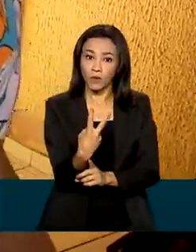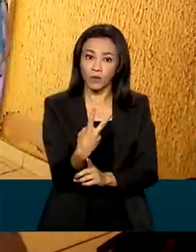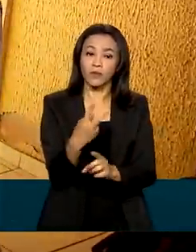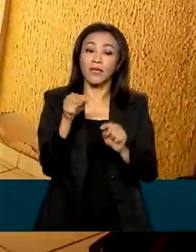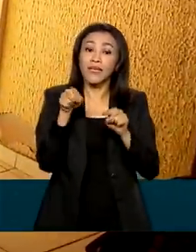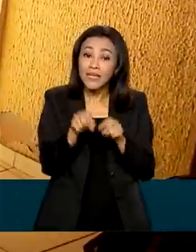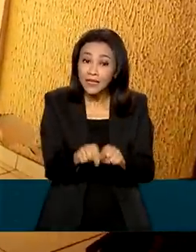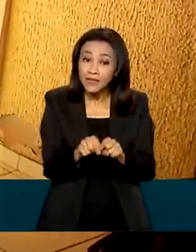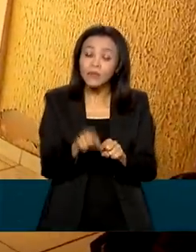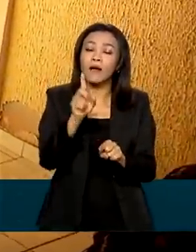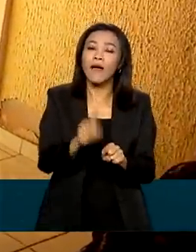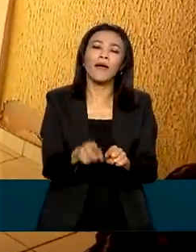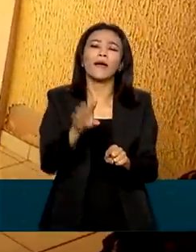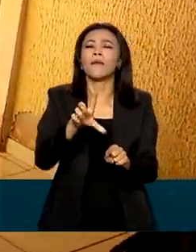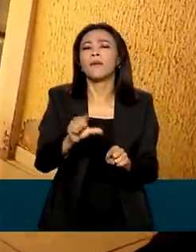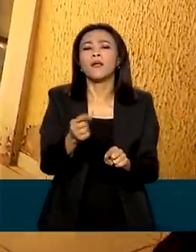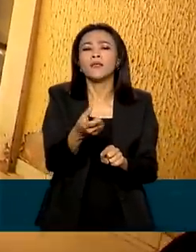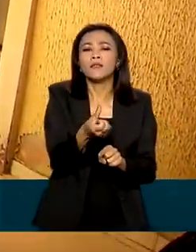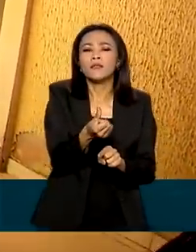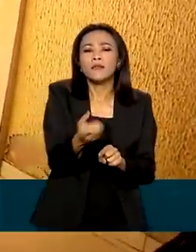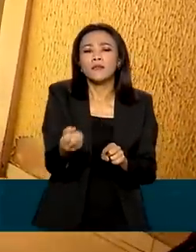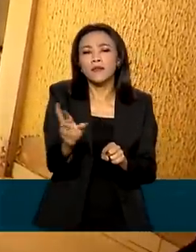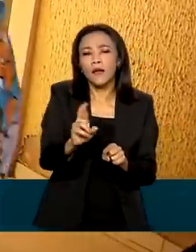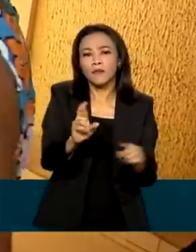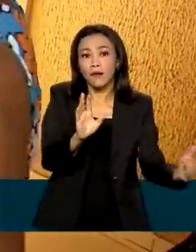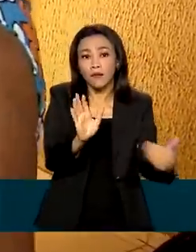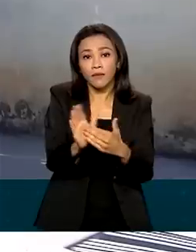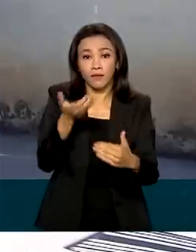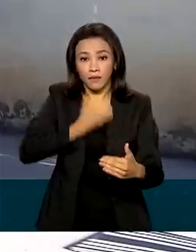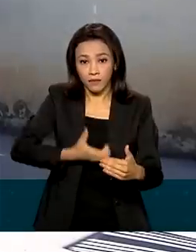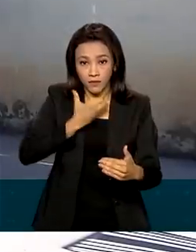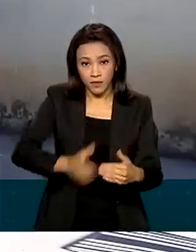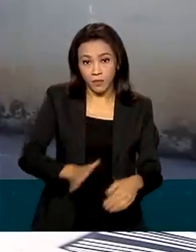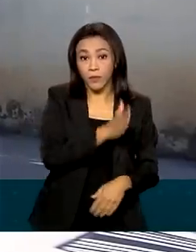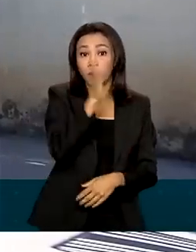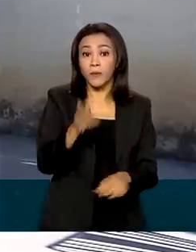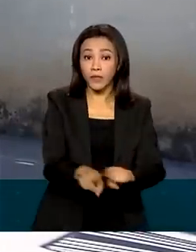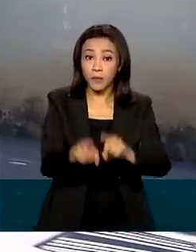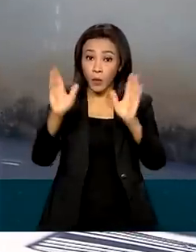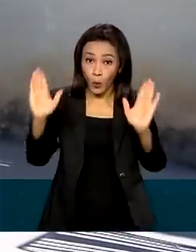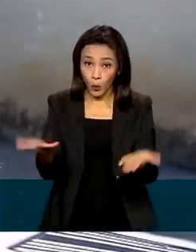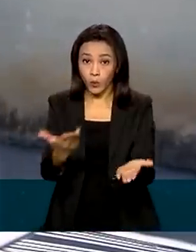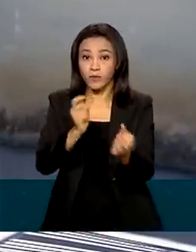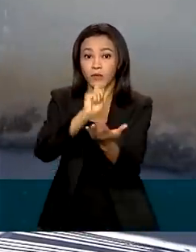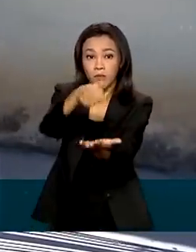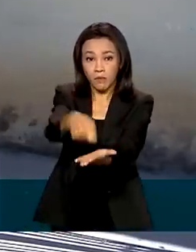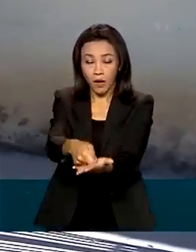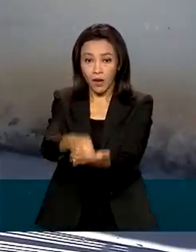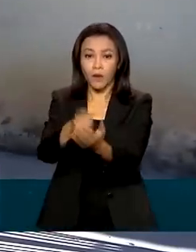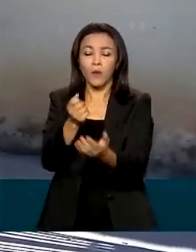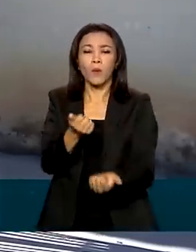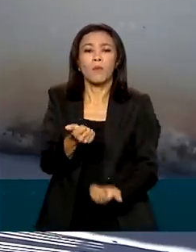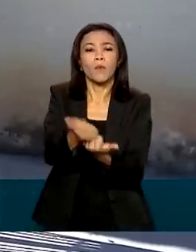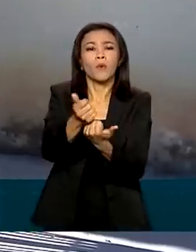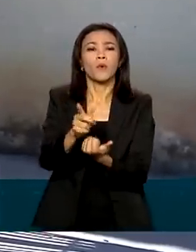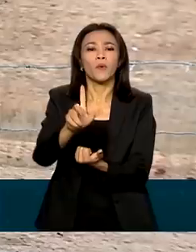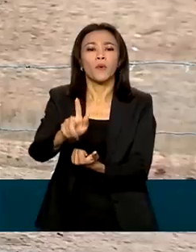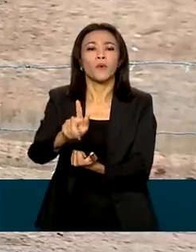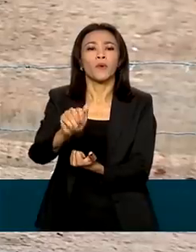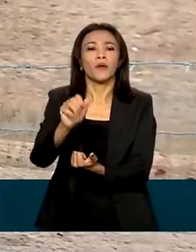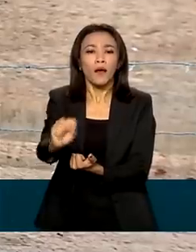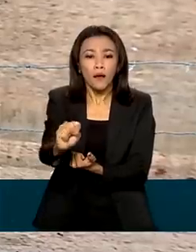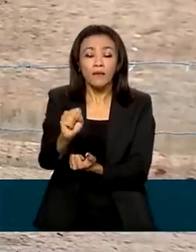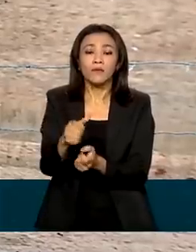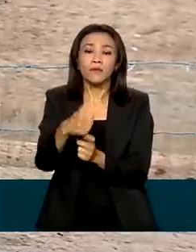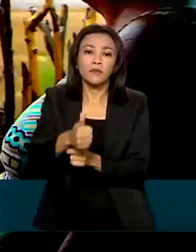com o valor mínimo de r$ 600 que vai até dezembro também vai ser pago hoje o auxílio gás no valor de r$ 112